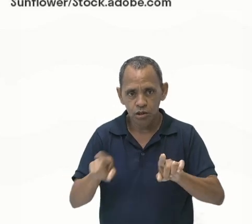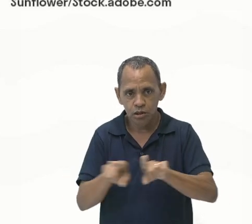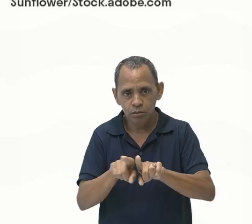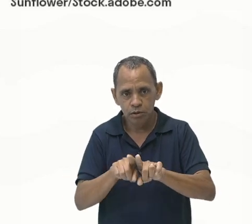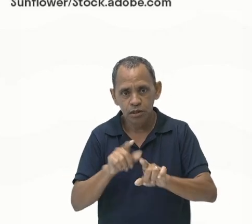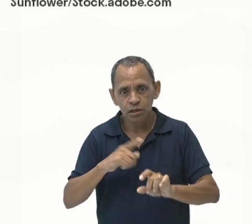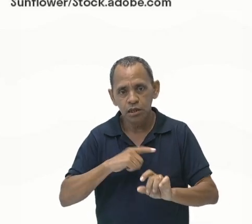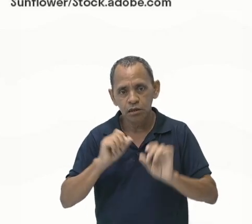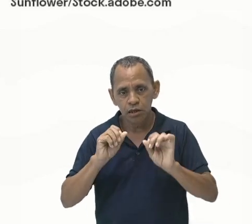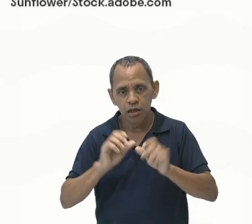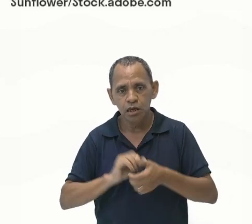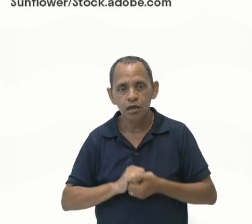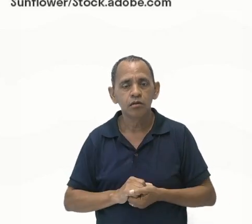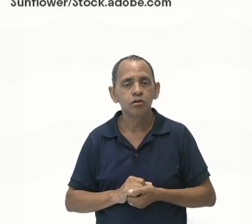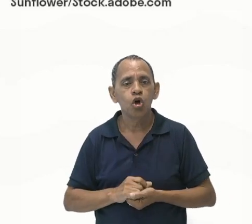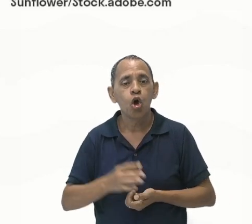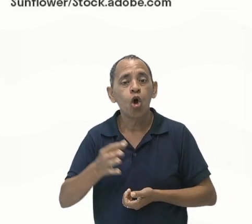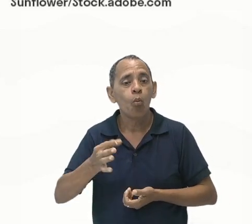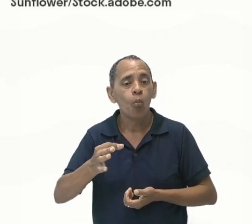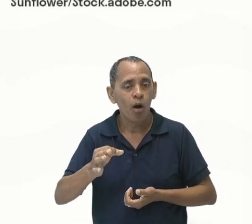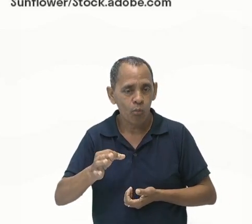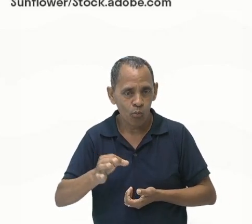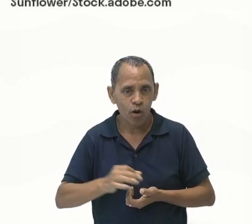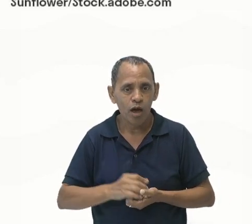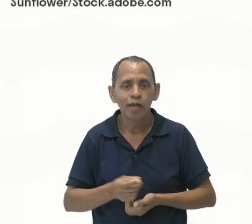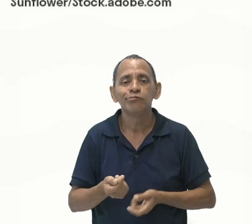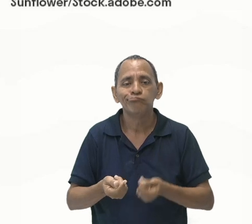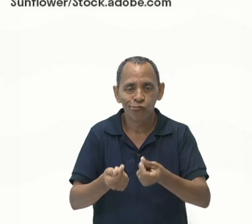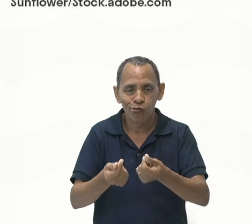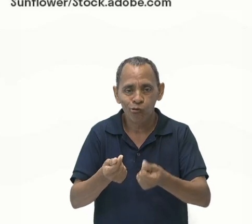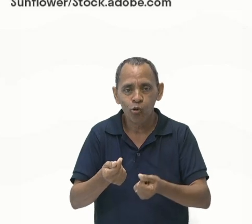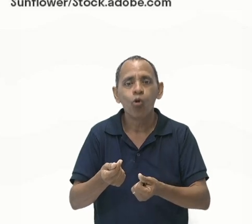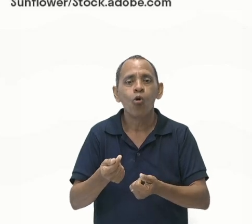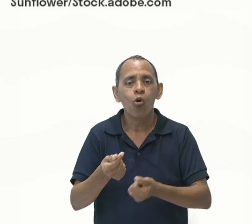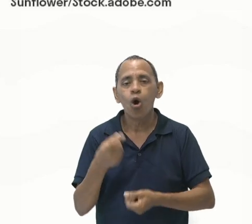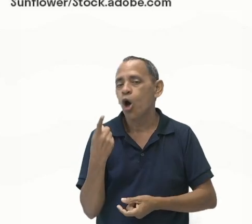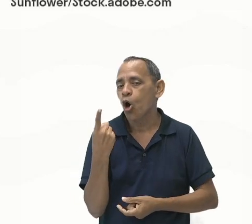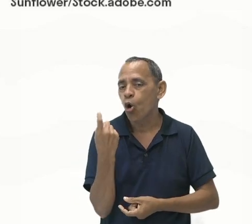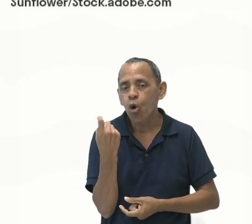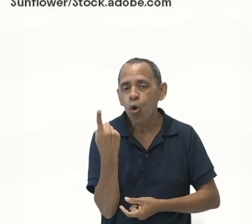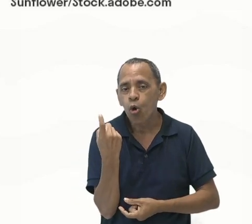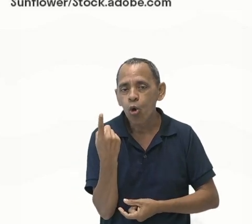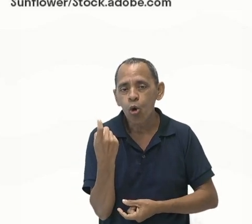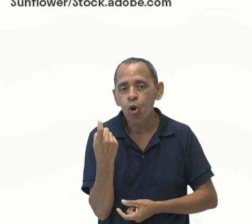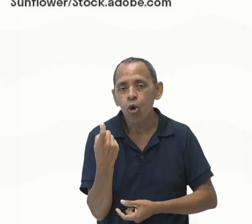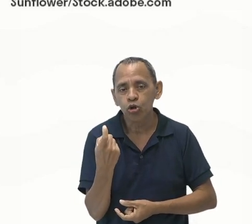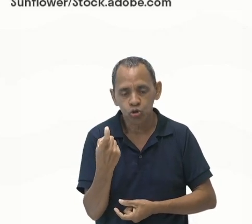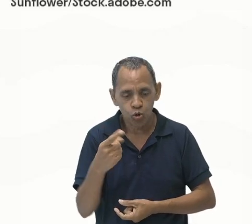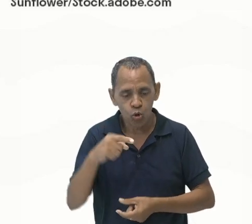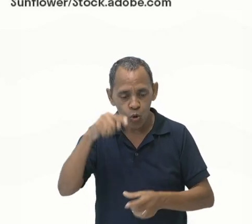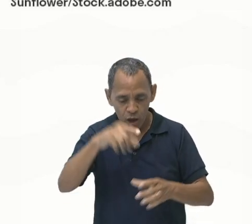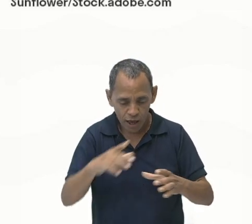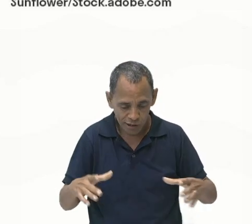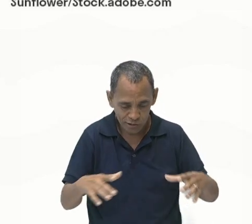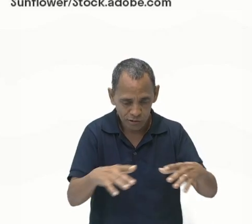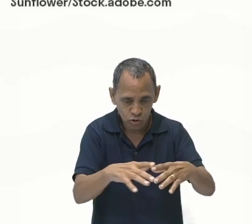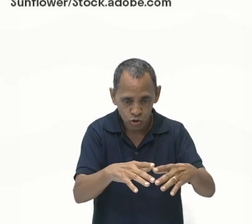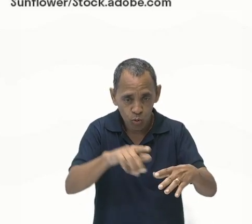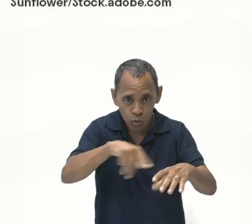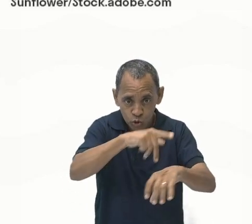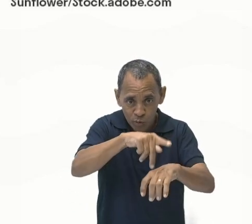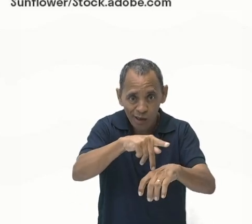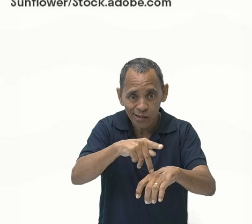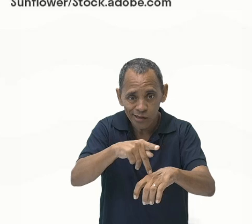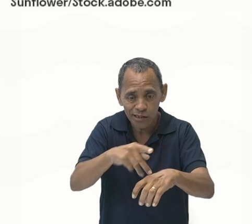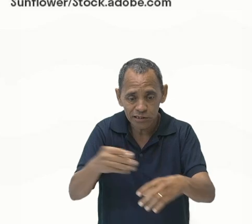conforme eu já disse, pelo menos o que a gente tem, né? Contando ali com uma moeda única, que serve ali para os países que compõem